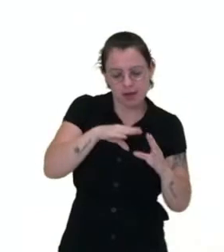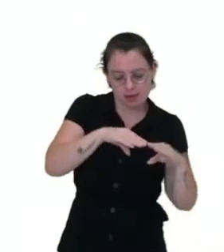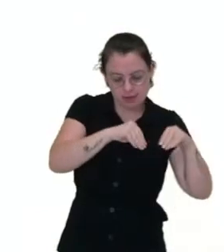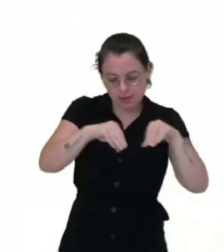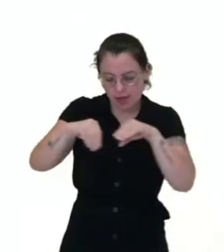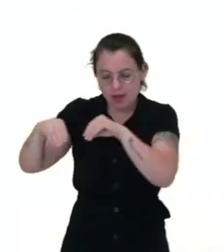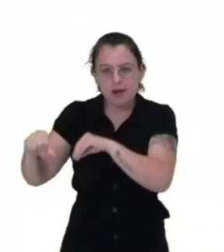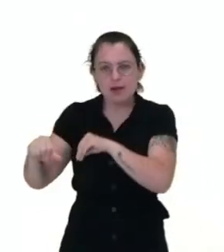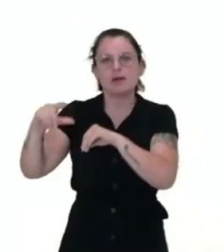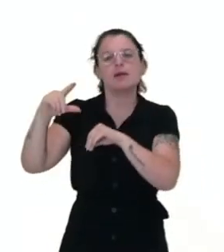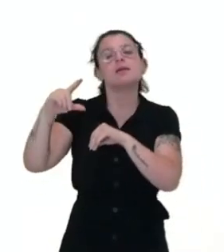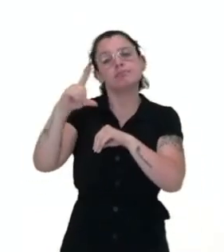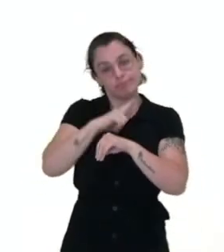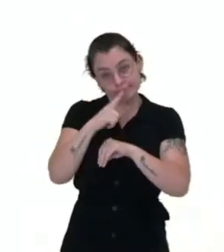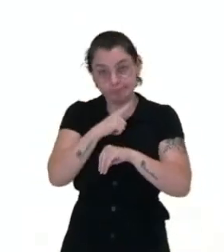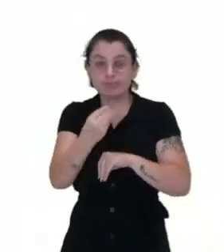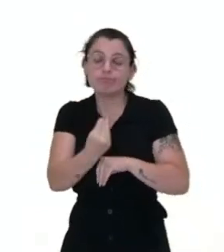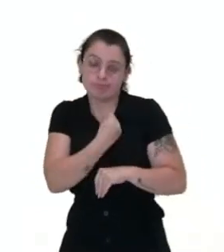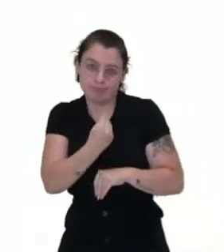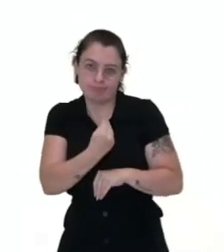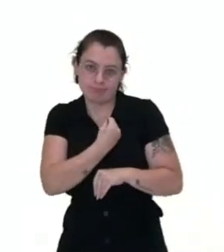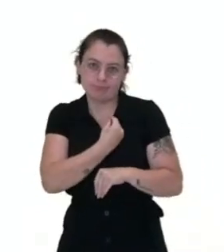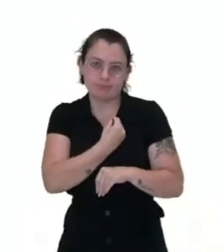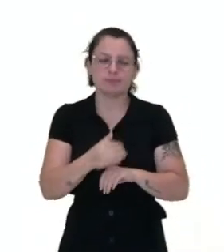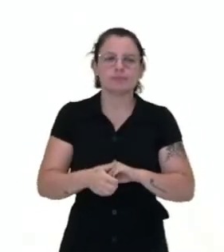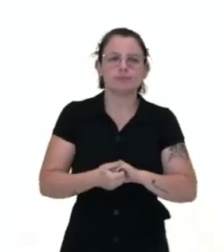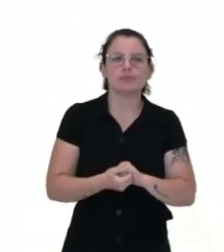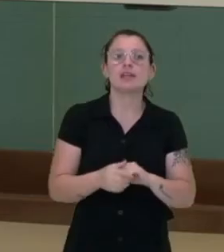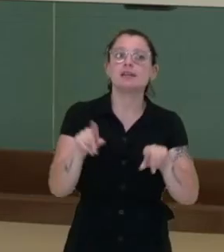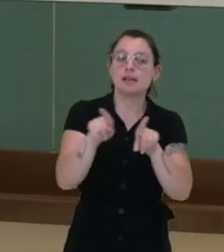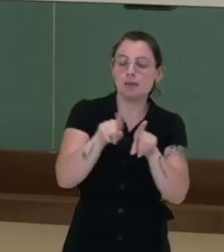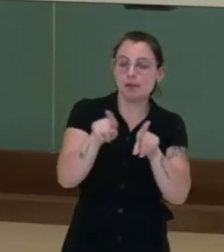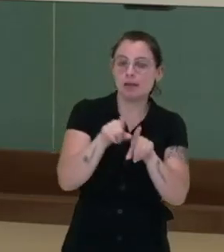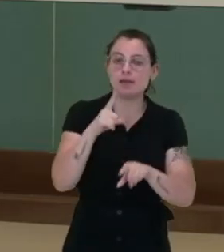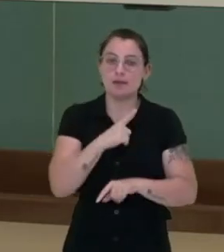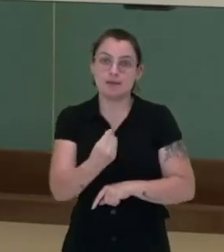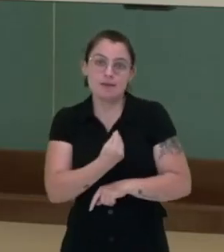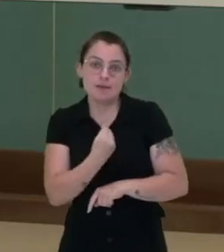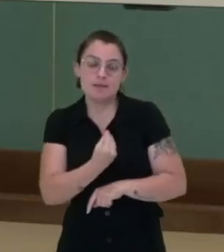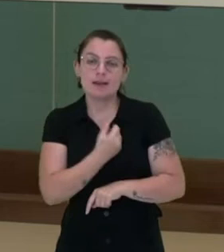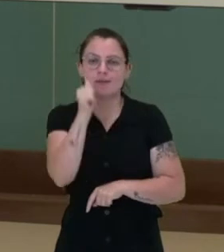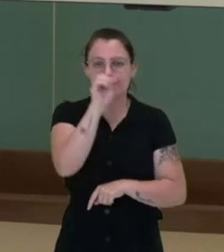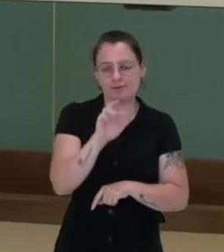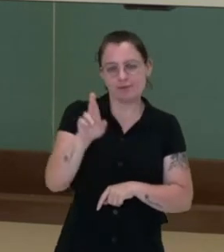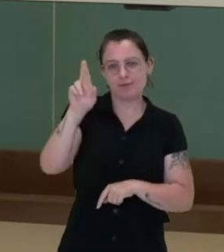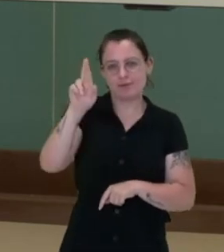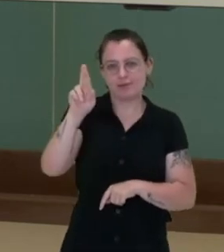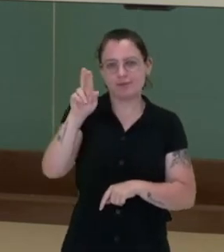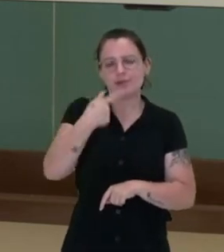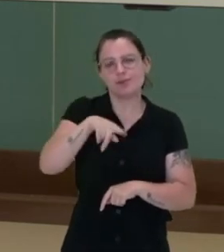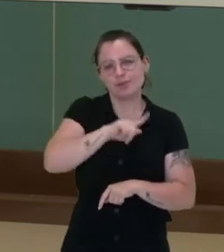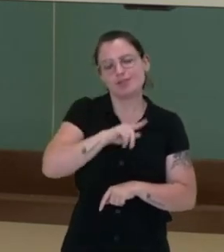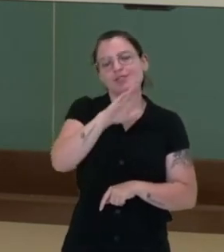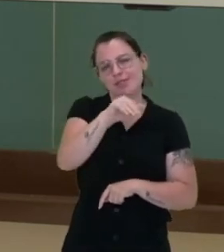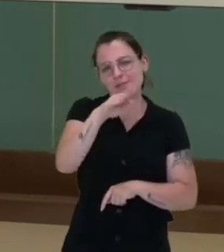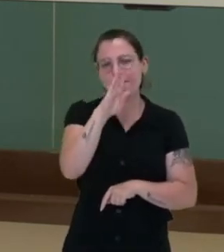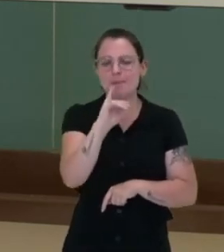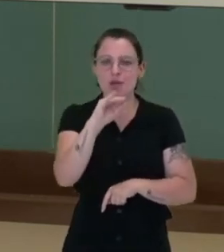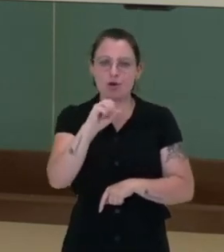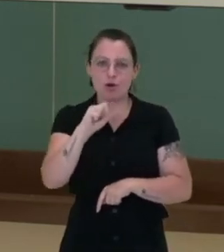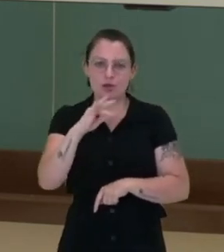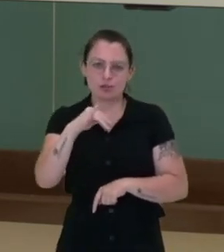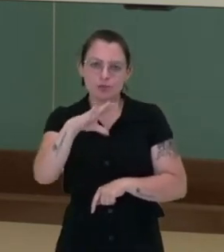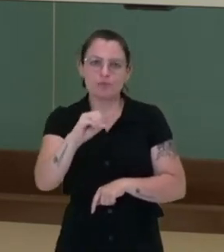de plantas, um exemplo de ser vivo, ou seja, um fator biótico. Já